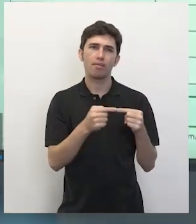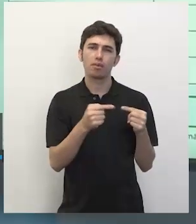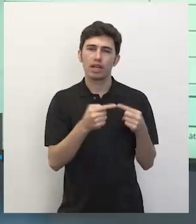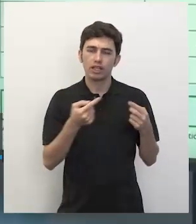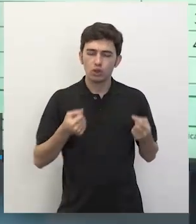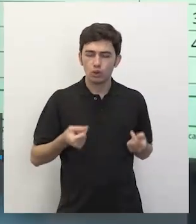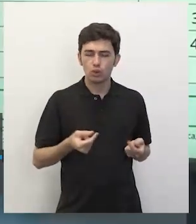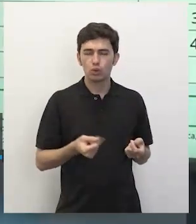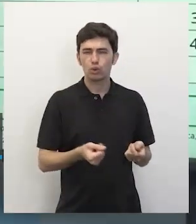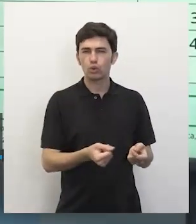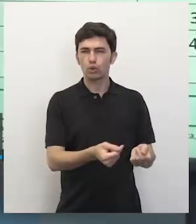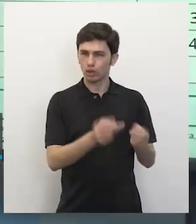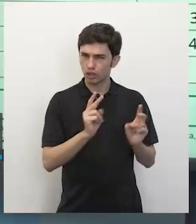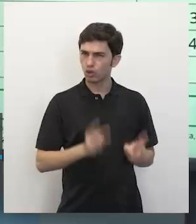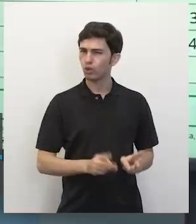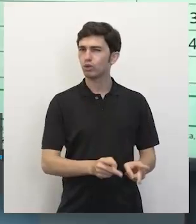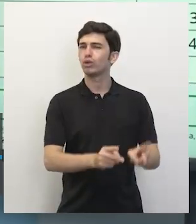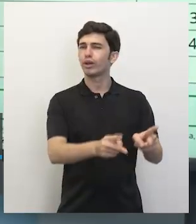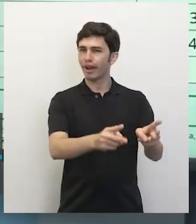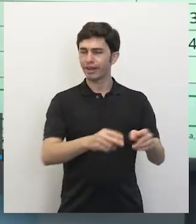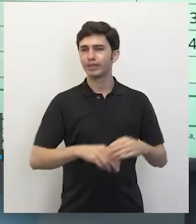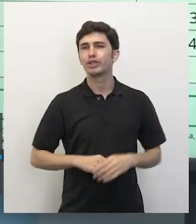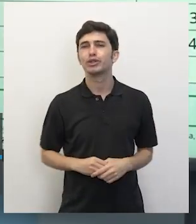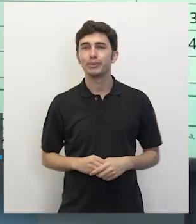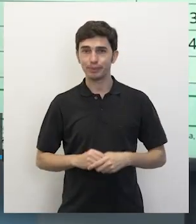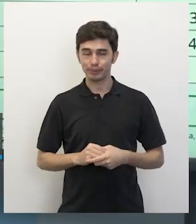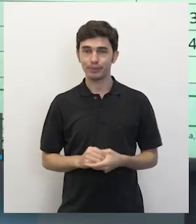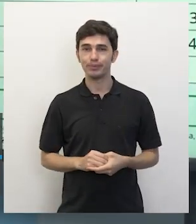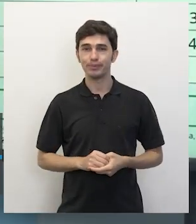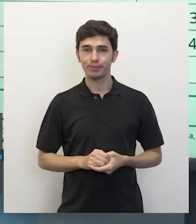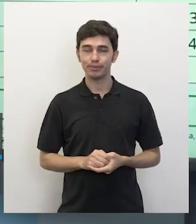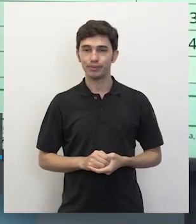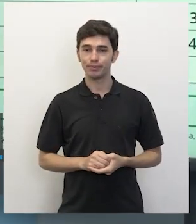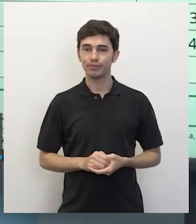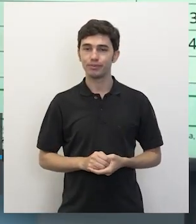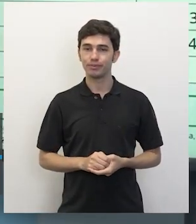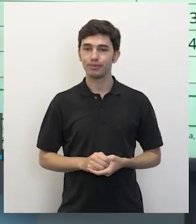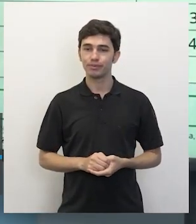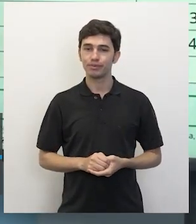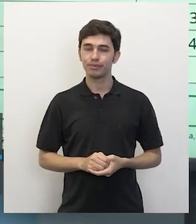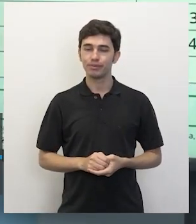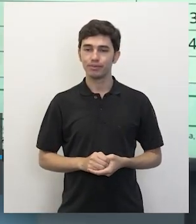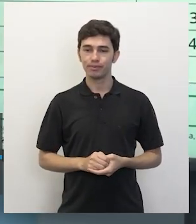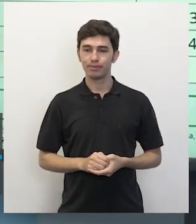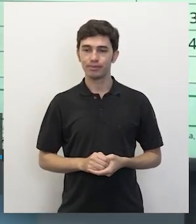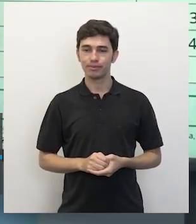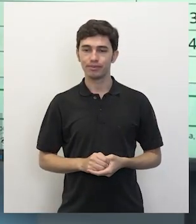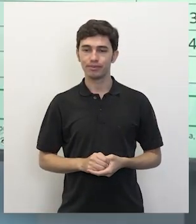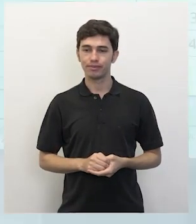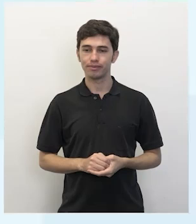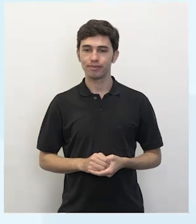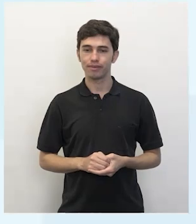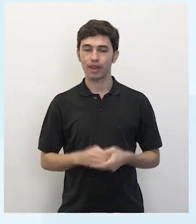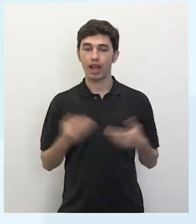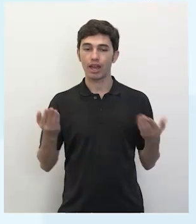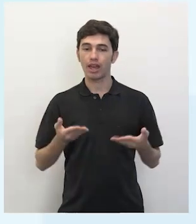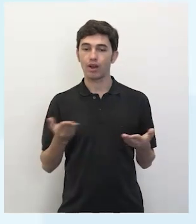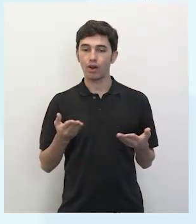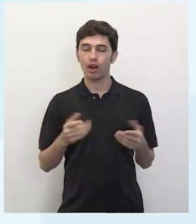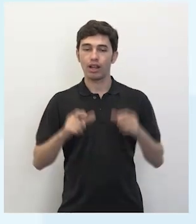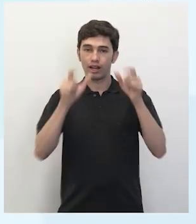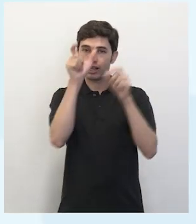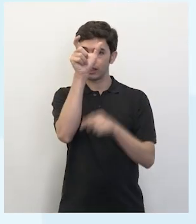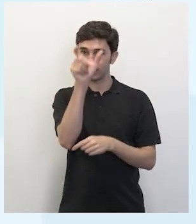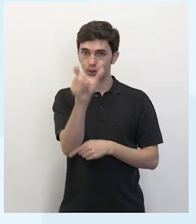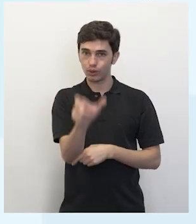De continuidade. Então, exatamente essa a ideia. Tudo bem? Bom, e aí o que a gente tem lá na segunda